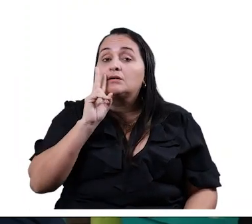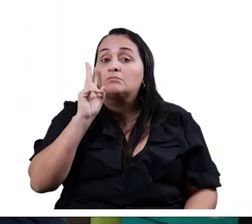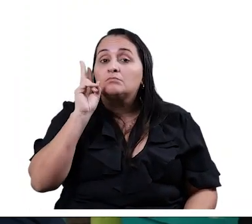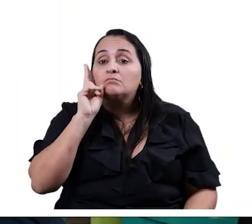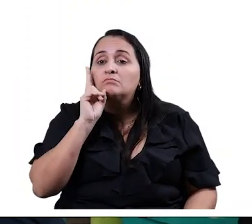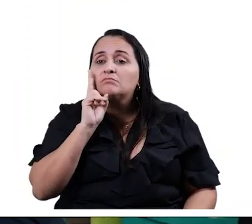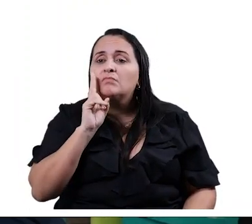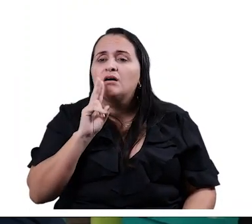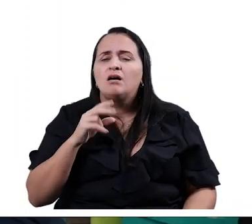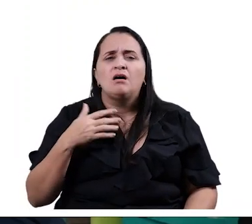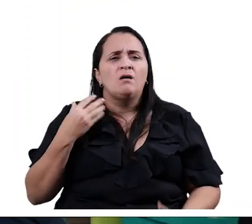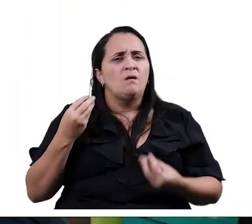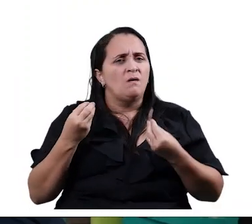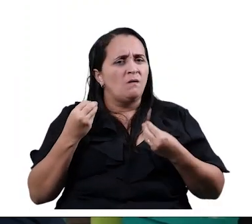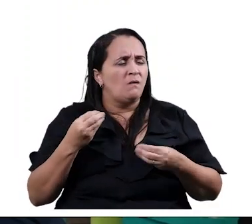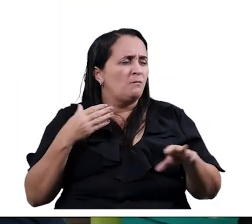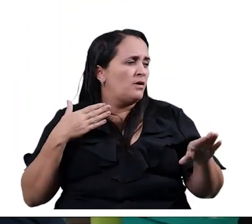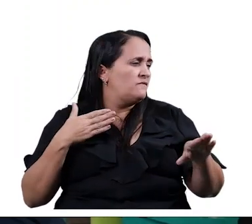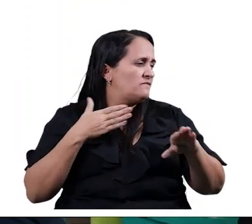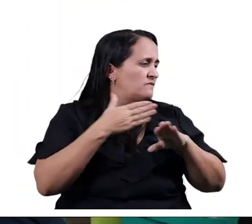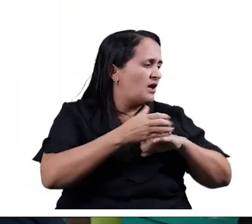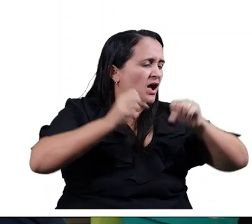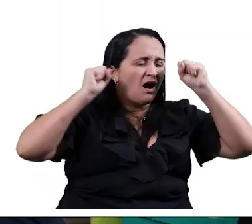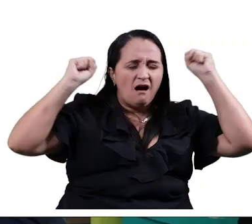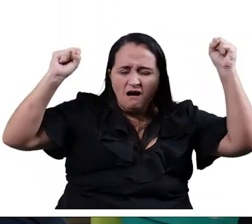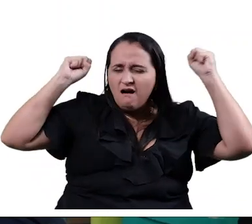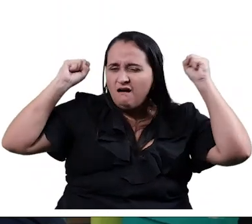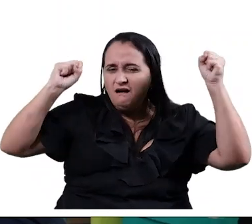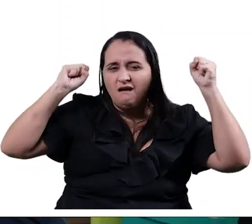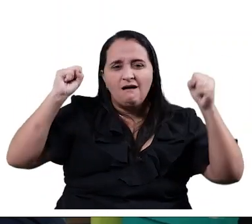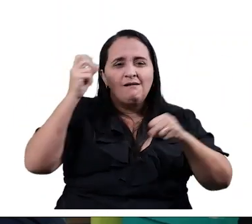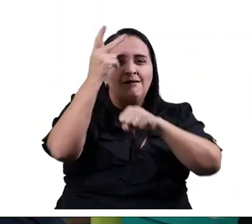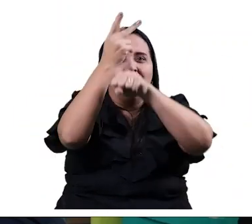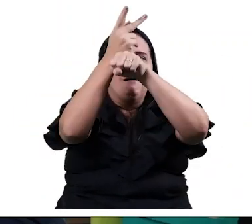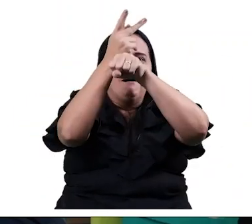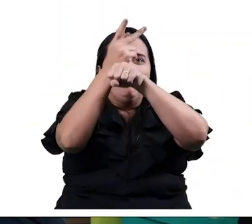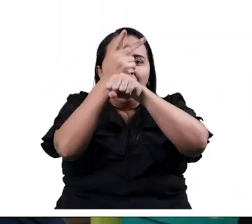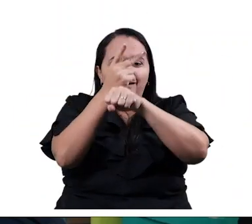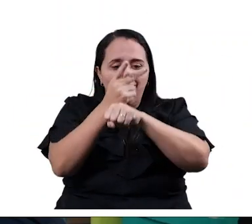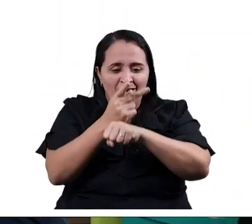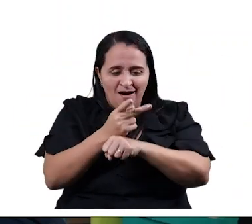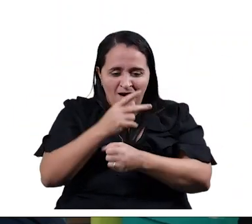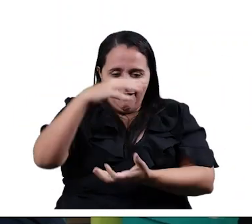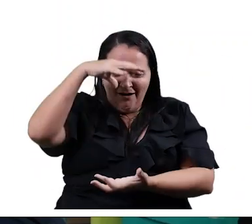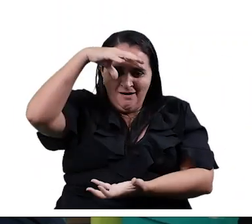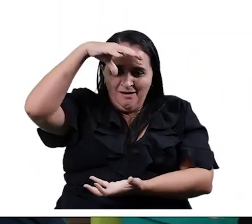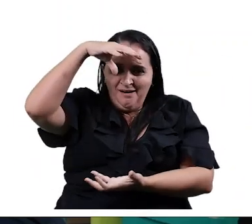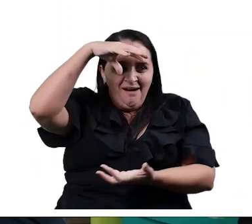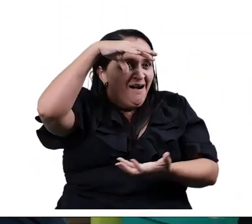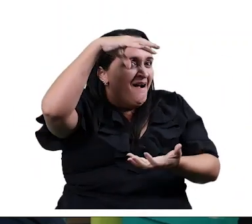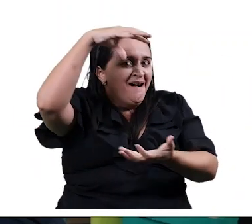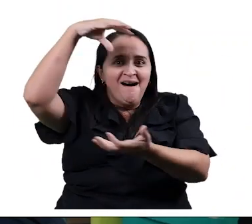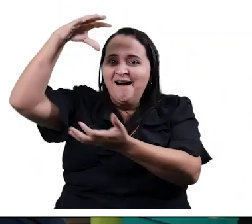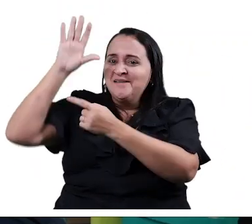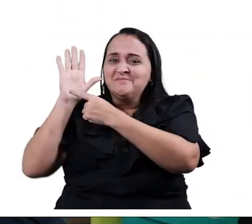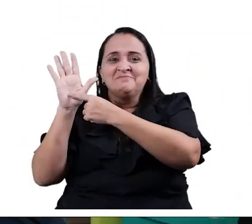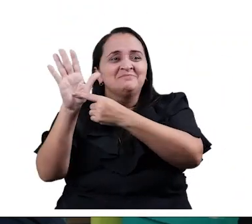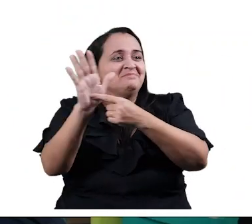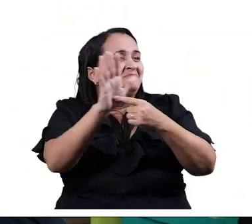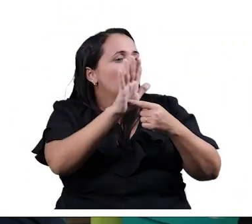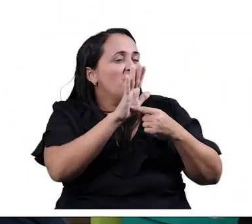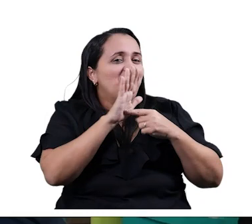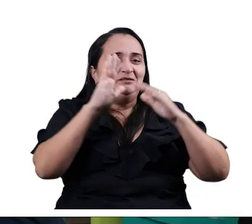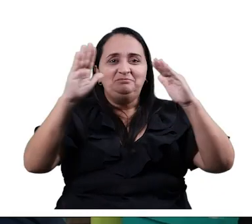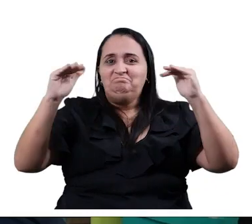né, gente? Pensa aí, quando o Brasil vai lá, ganha a taça, ele fica em que lugar? No mais alto. Se ele ganhou a taça é porque